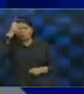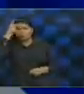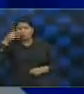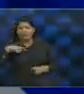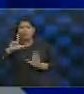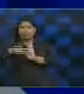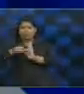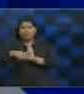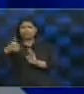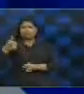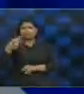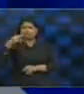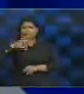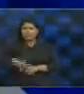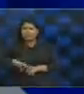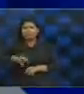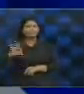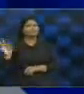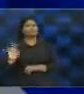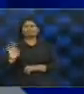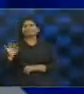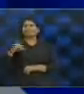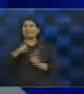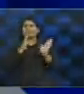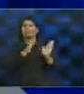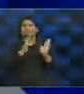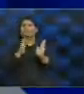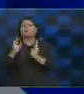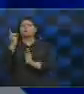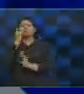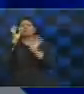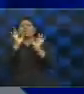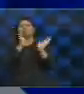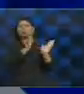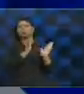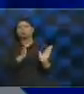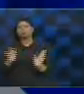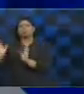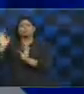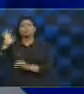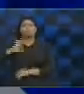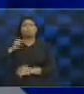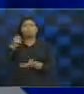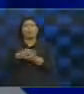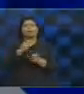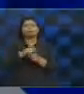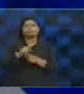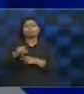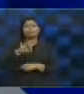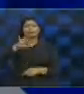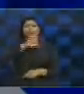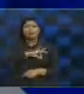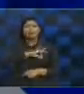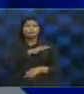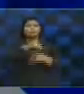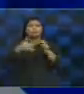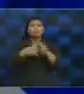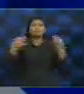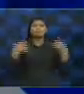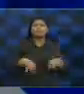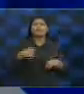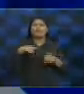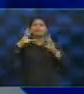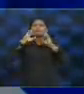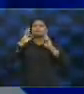os nossos salários estão em dias, cumprimos nossos deveres fundamentais e fazemos obras, entregamos obras, todas elas com muito